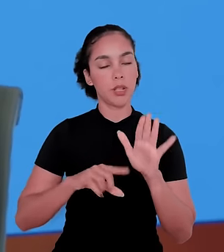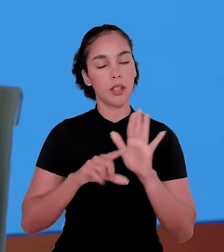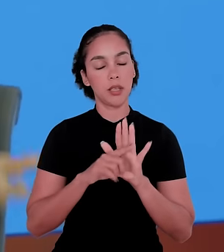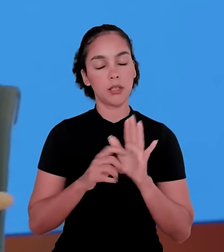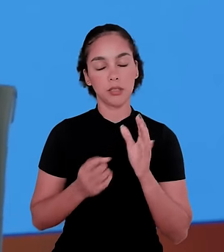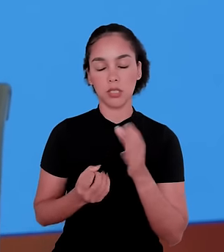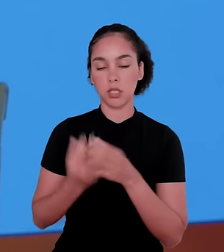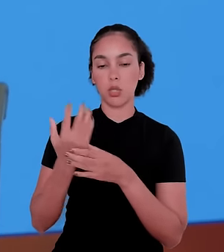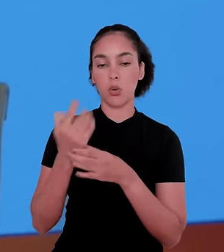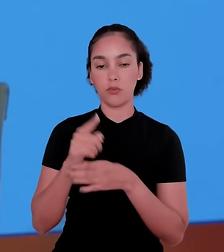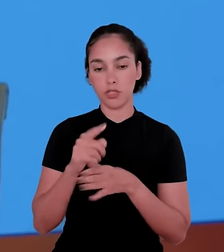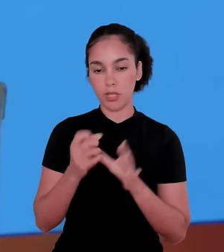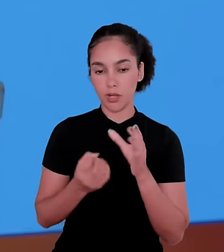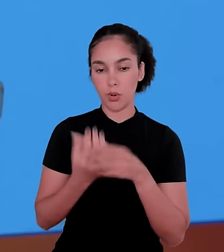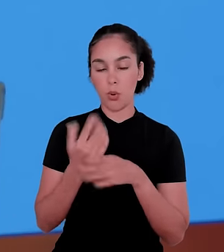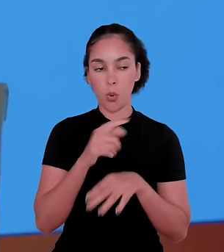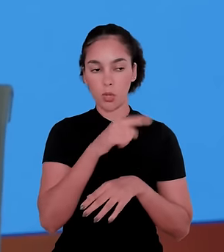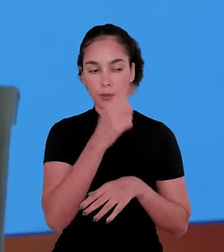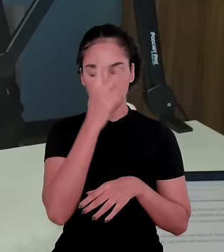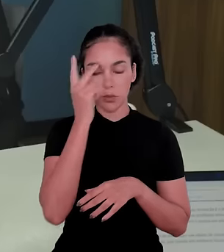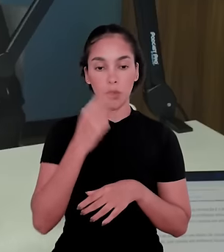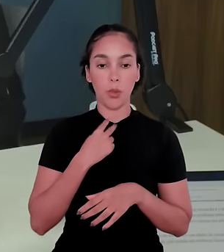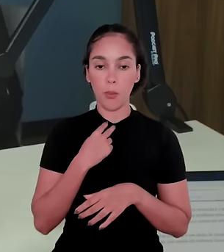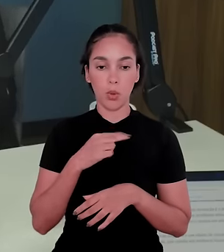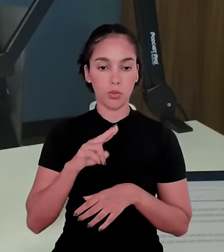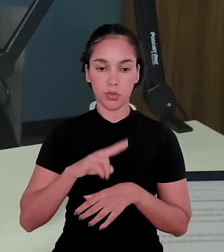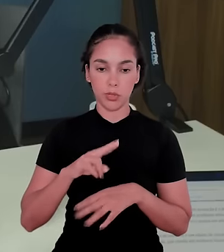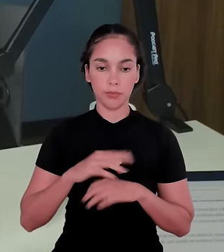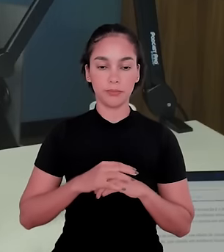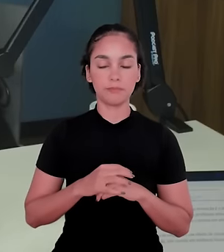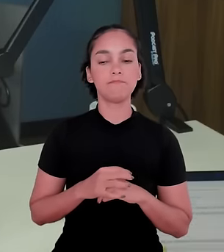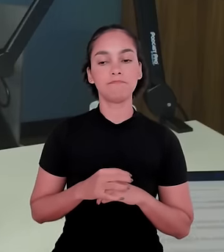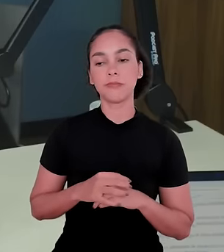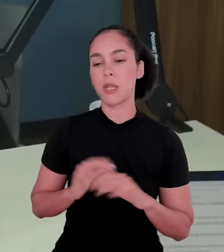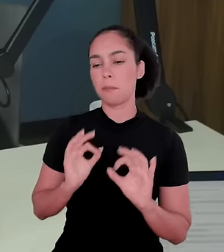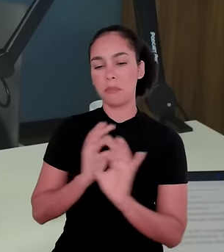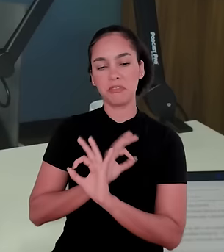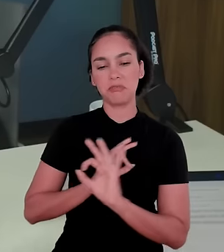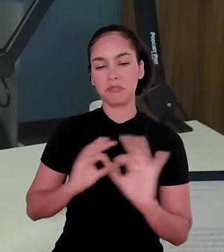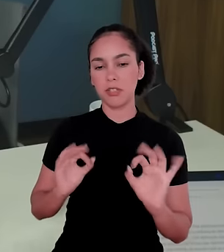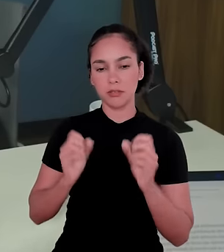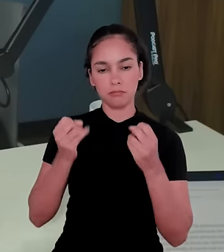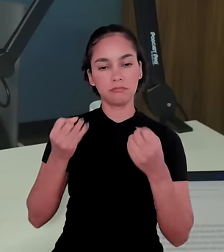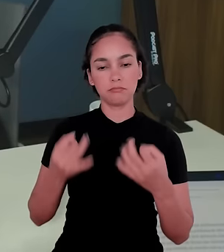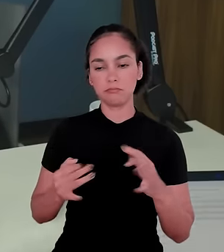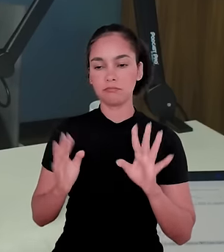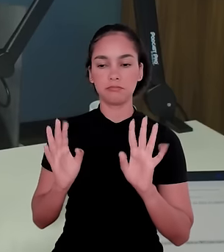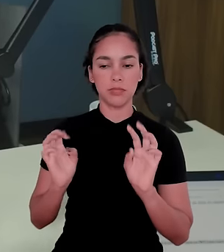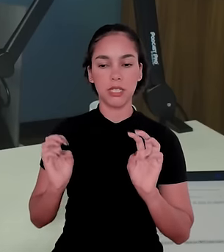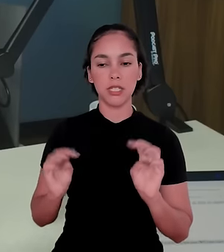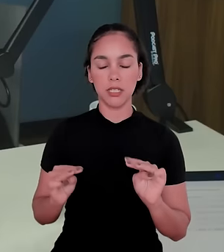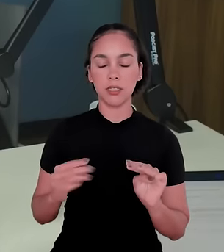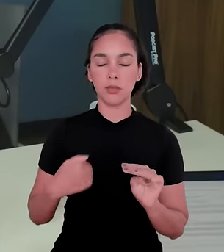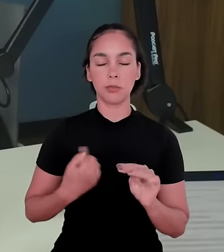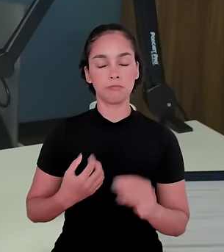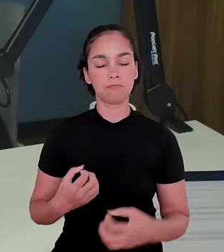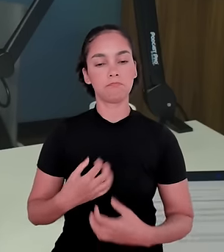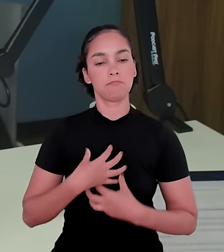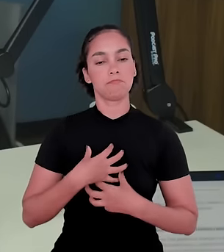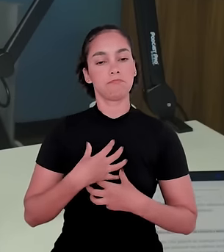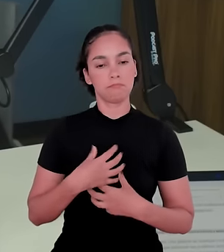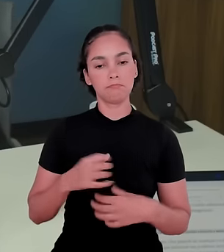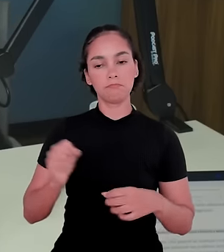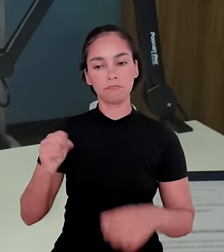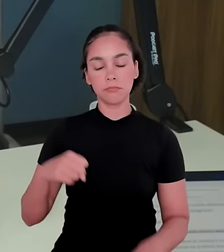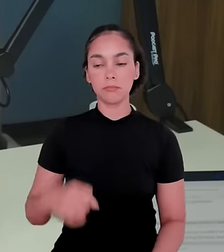de outras pessoas usarem indevidamente Nossa tá perfeito acho que assim tá bem esclarecedor mesmo tá inspirando a gente aqui